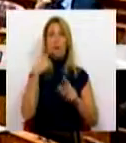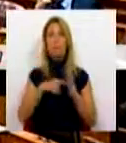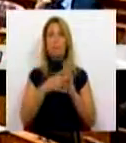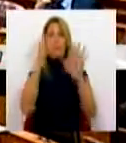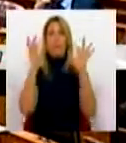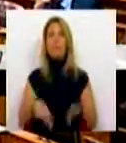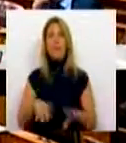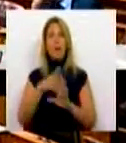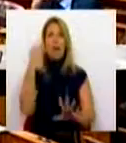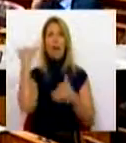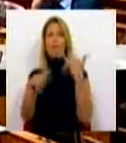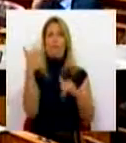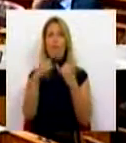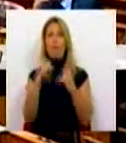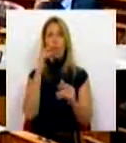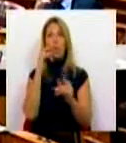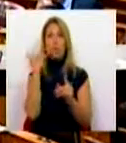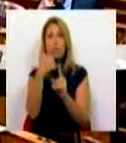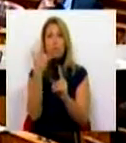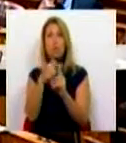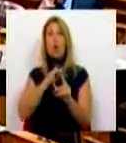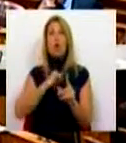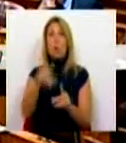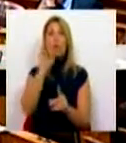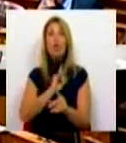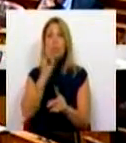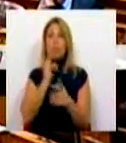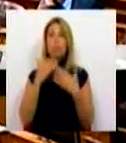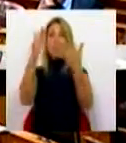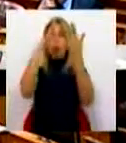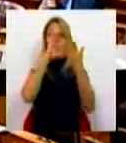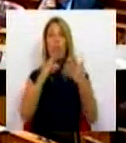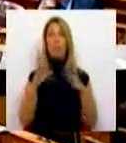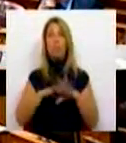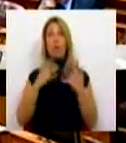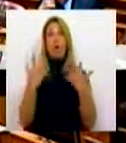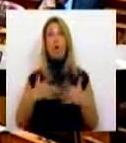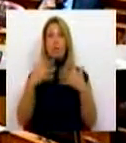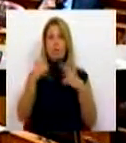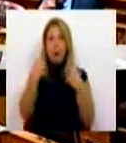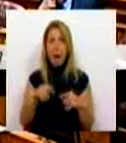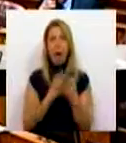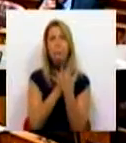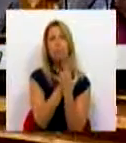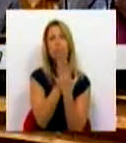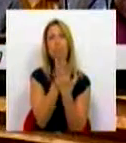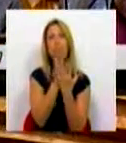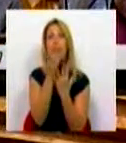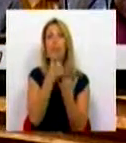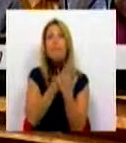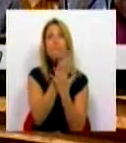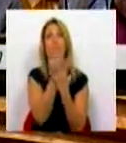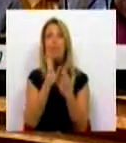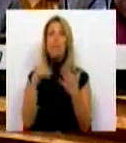queria saudar o Governo pelo orçamento que nos apresenta e que tem, de forma transversal, diversas medidas para promover a igualdade